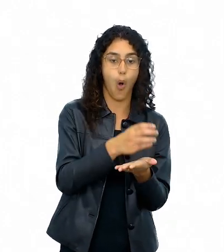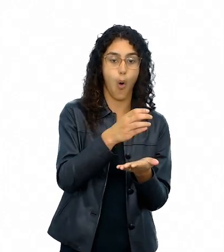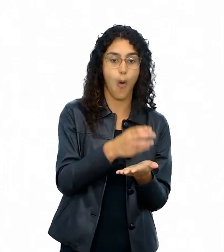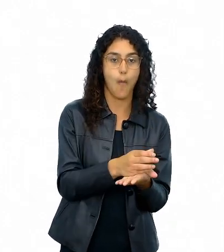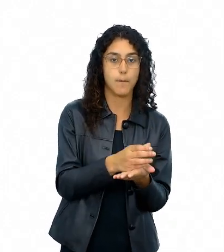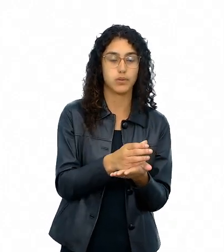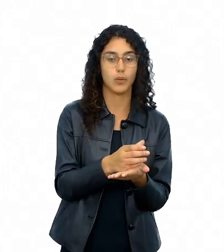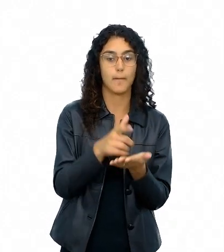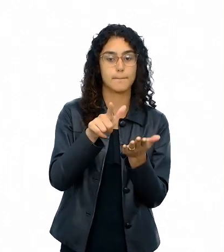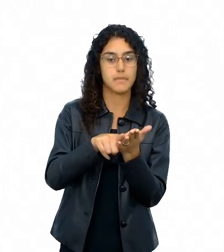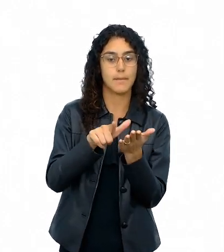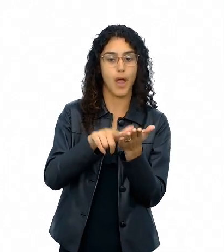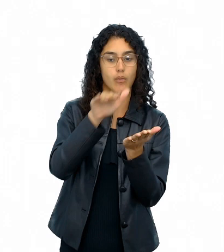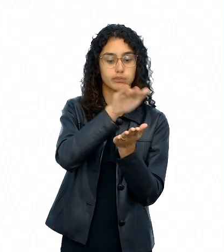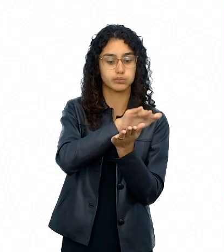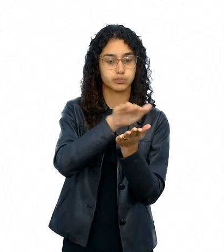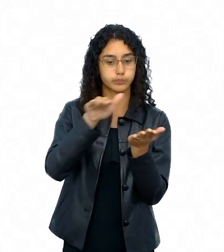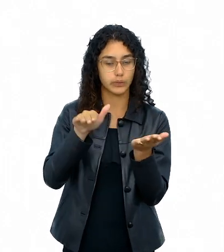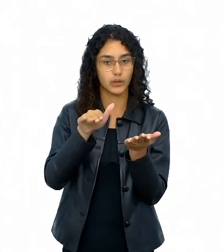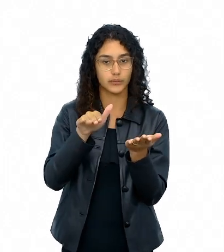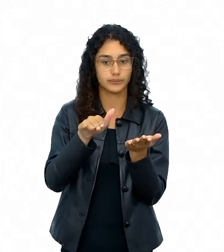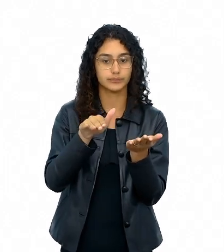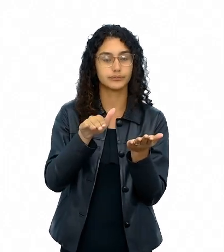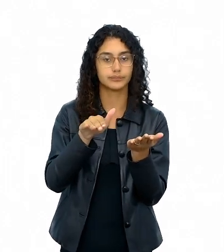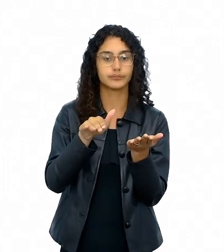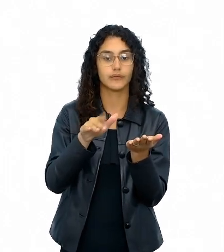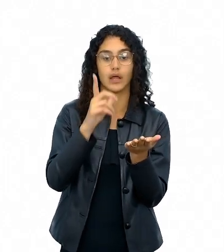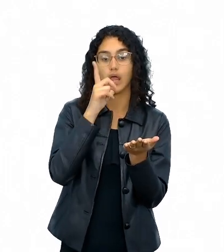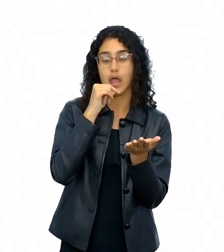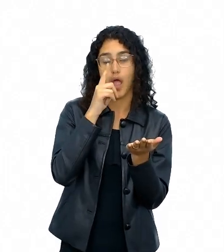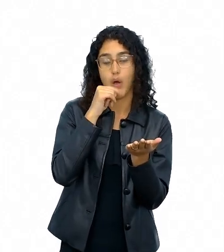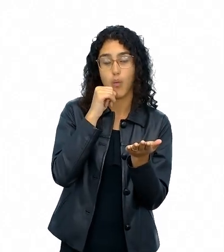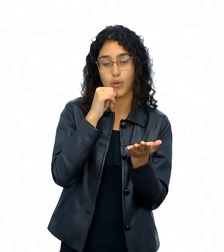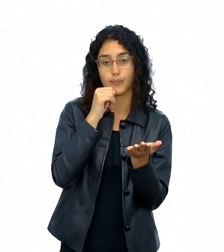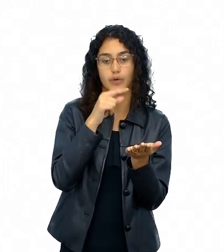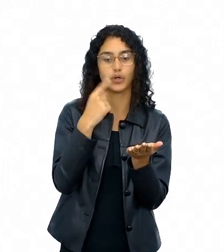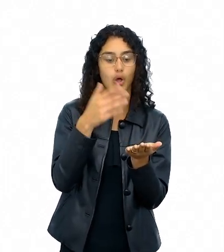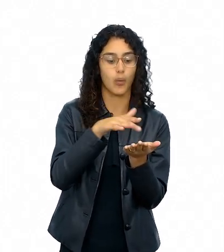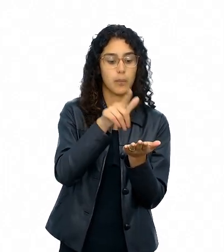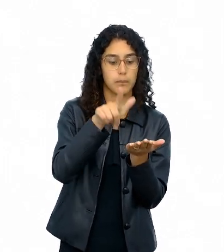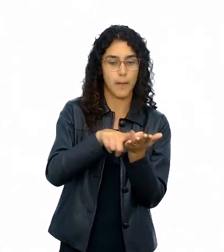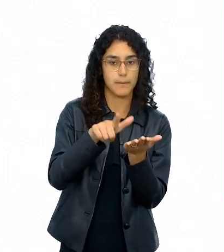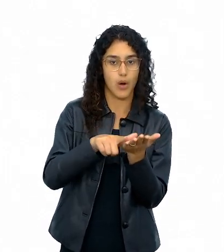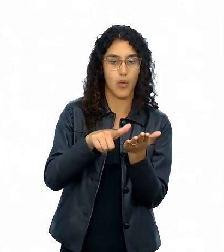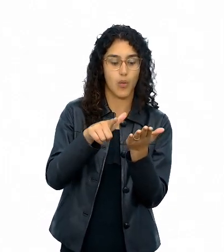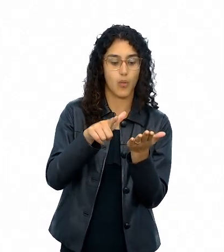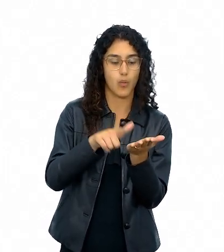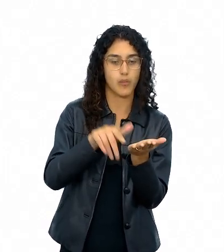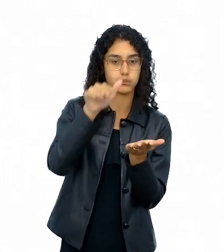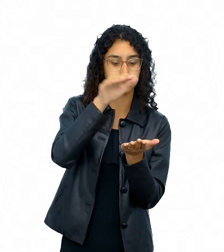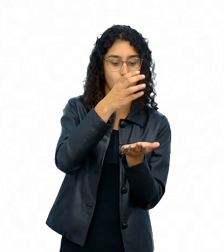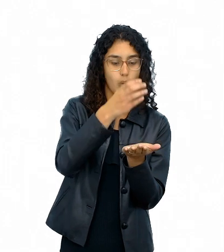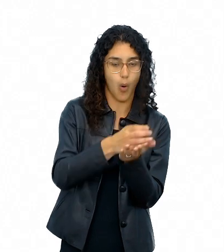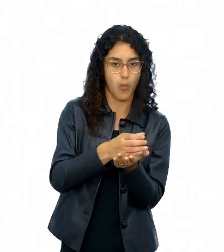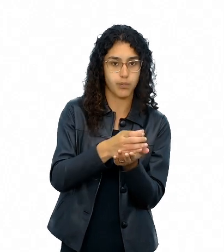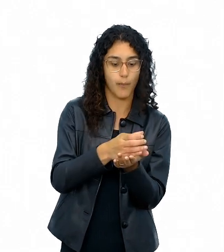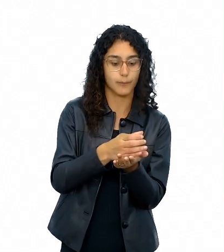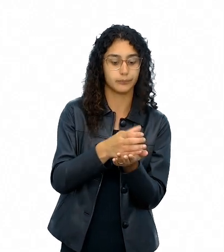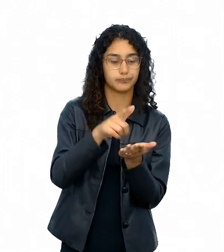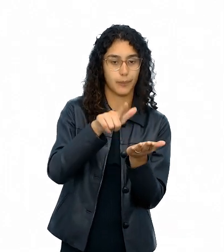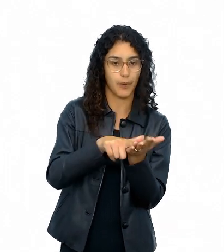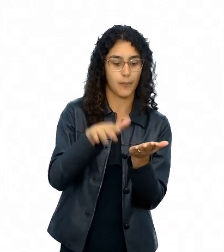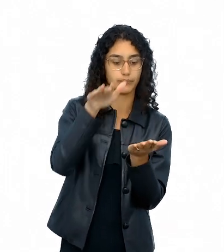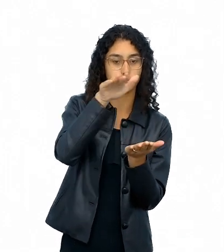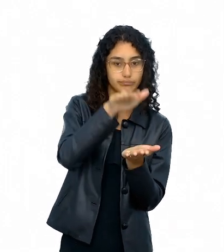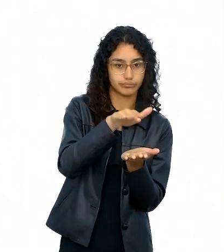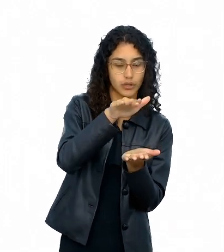uma cartolina, né? E colocar, no caso, água, um líquido, né? E a gente coloca a cartolina em cima do copo. Quando a gente vira,